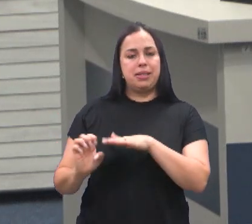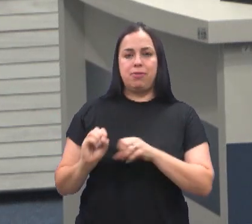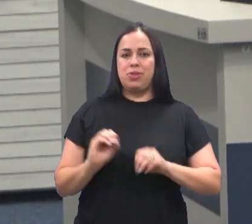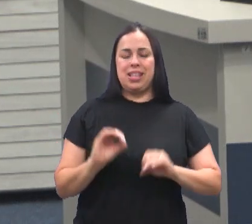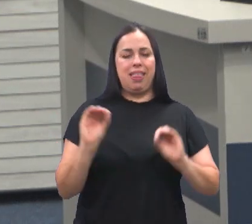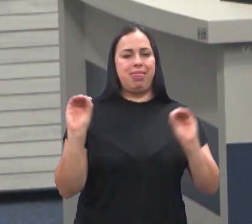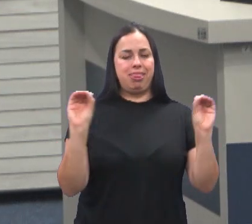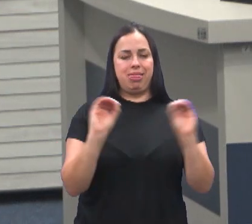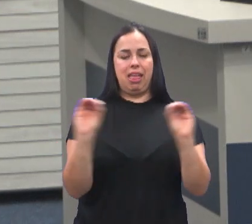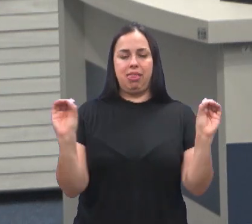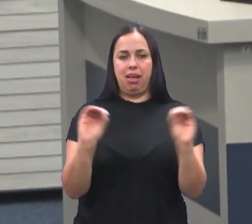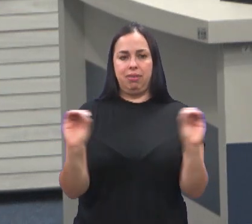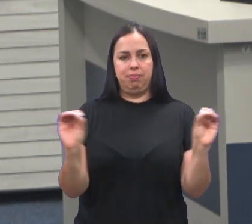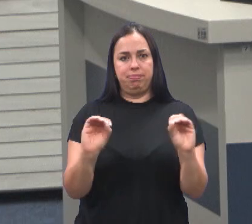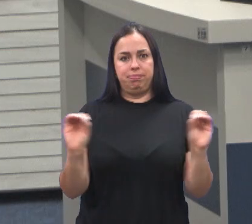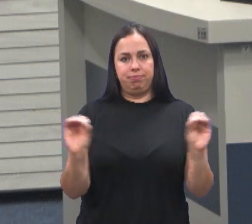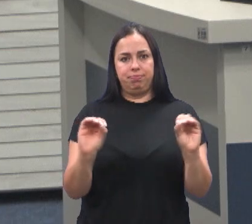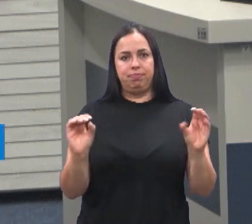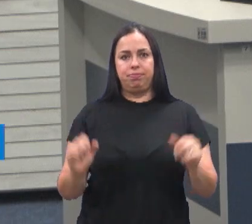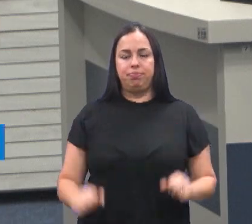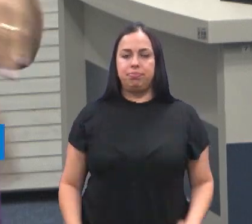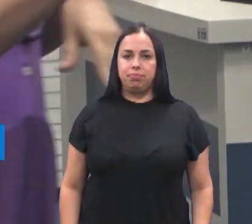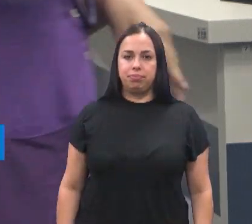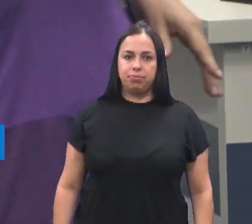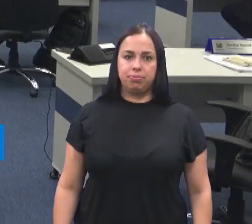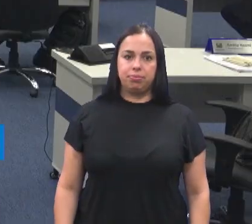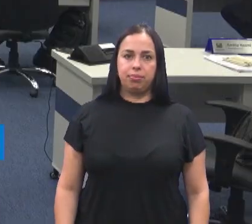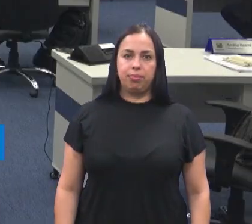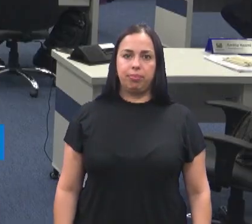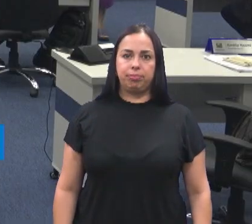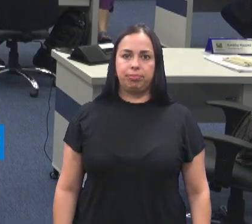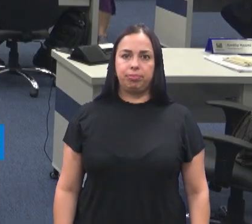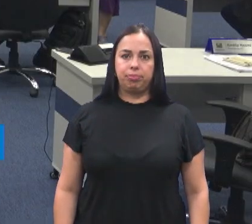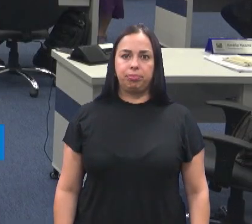infelizmente, deixa a desejar.